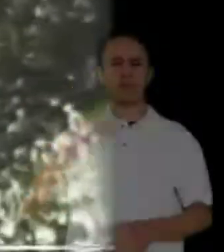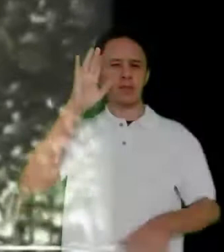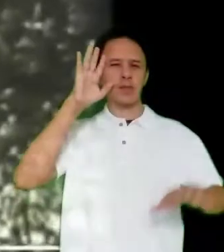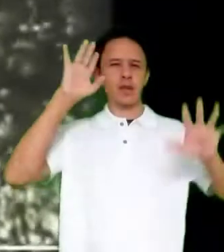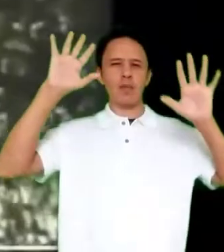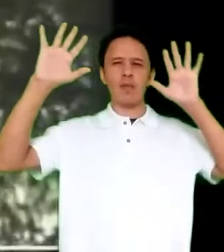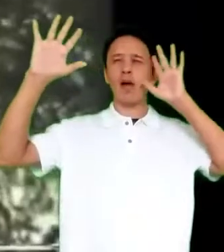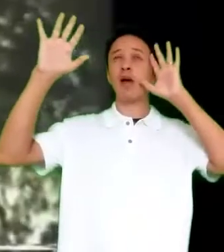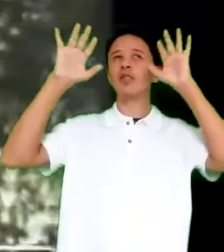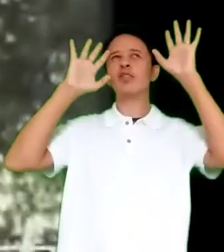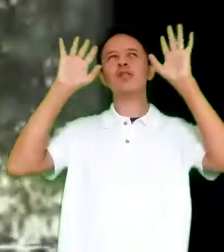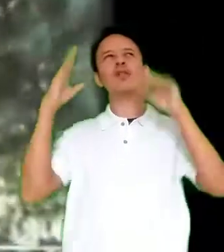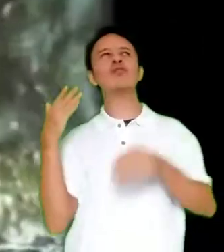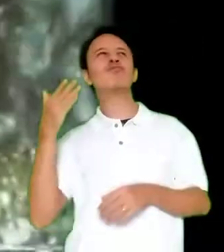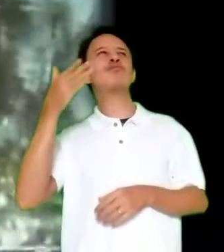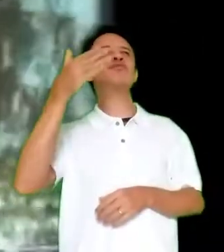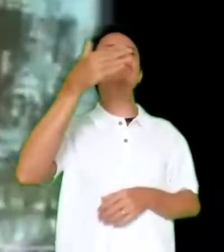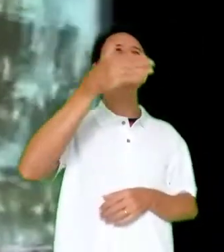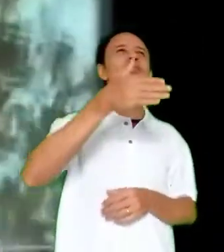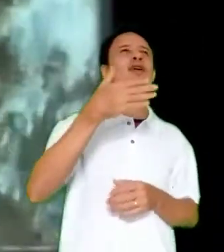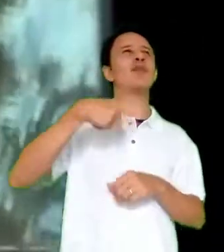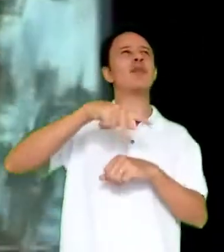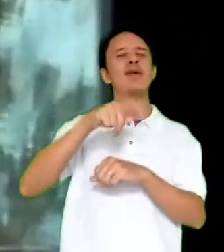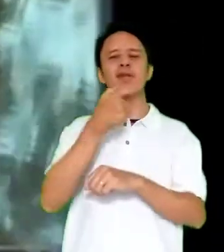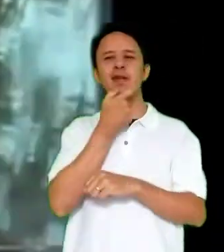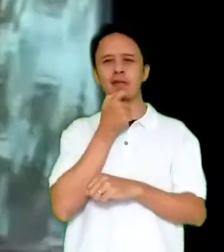Voe com sua imaginação até a Inglaterra.